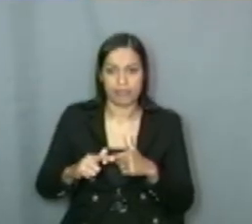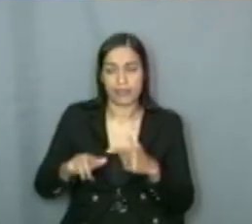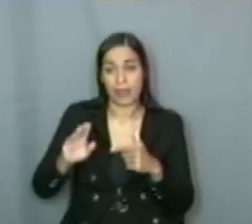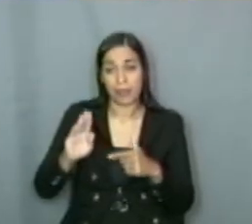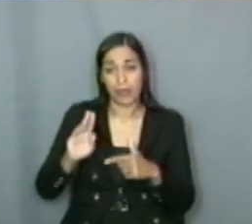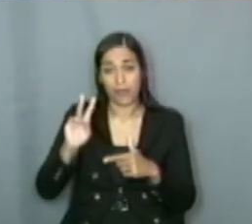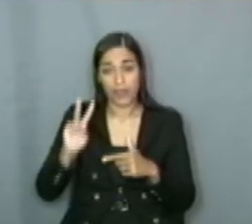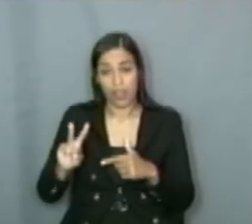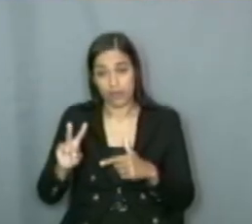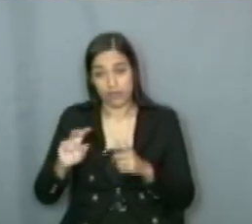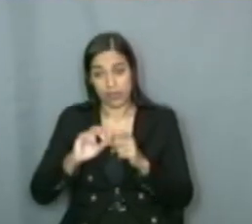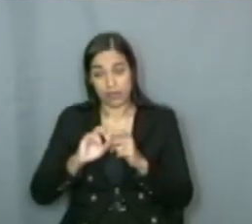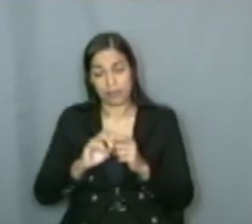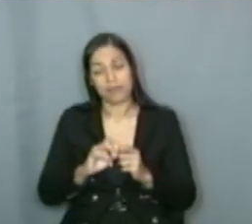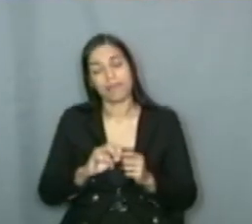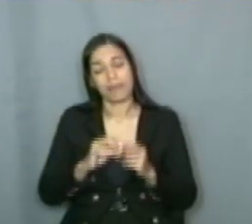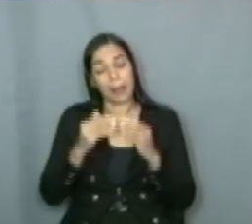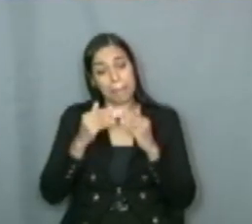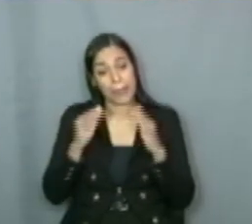Boa Viagem.